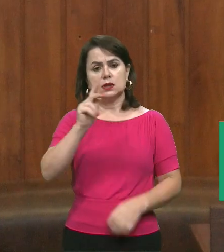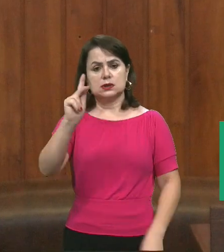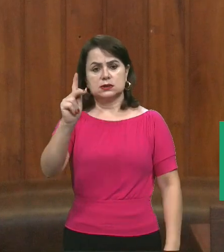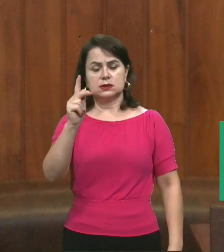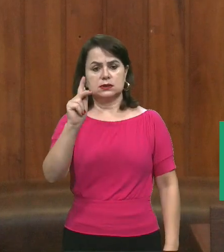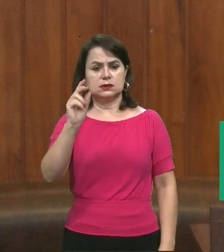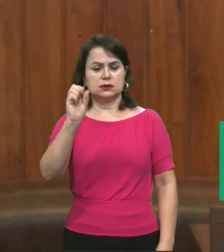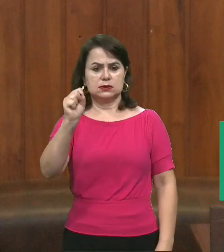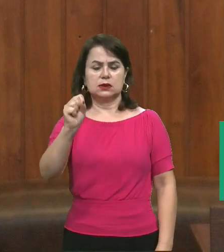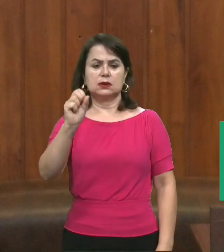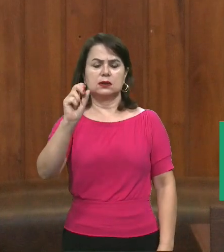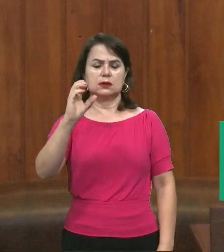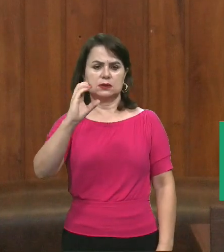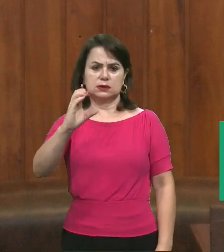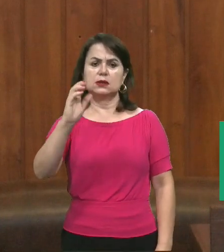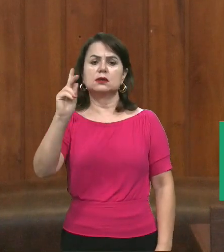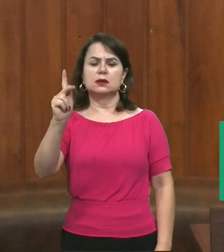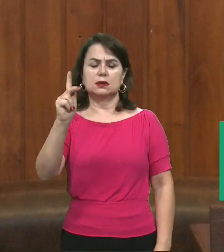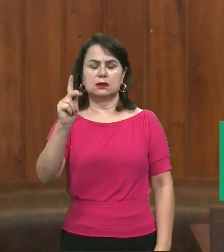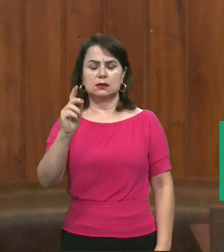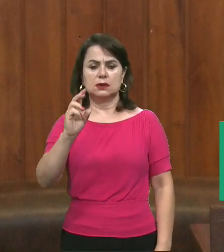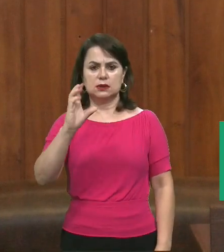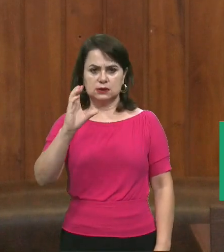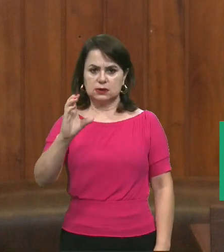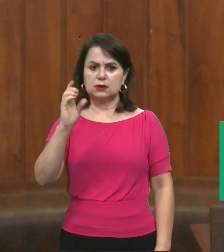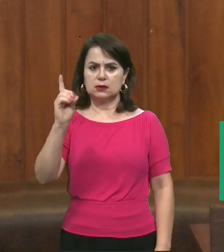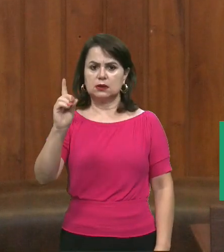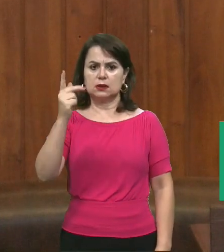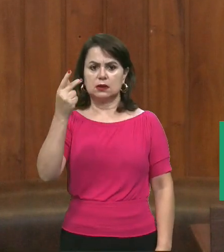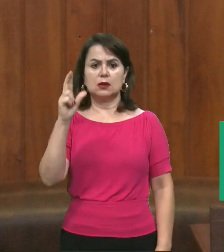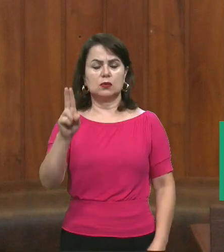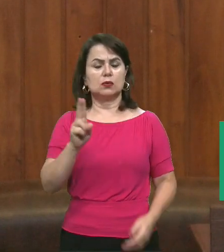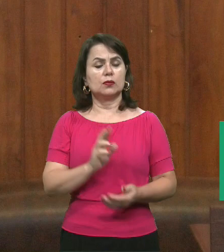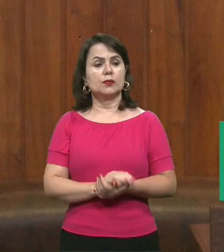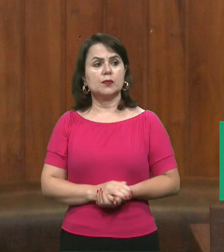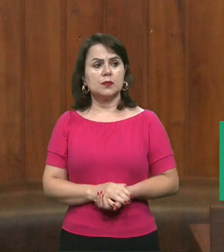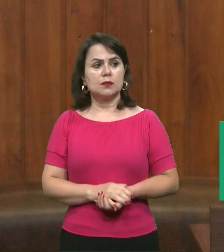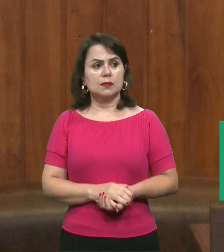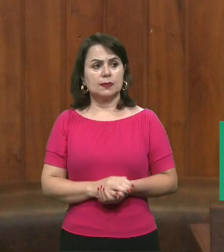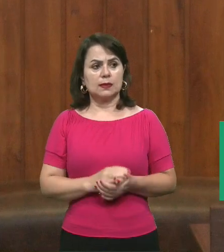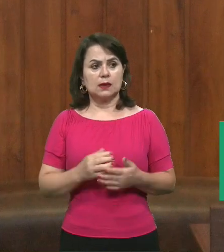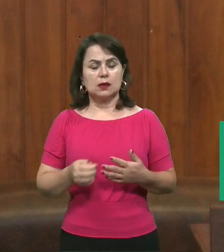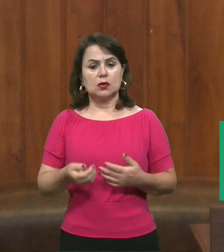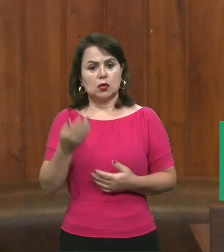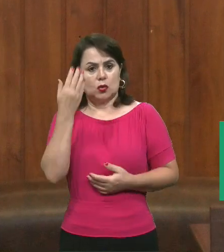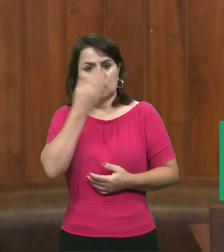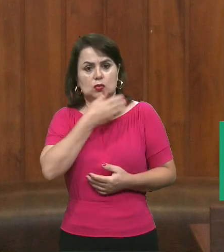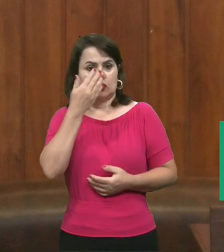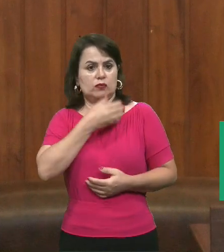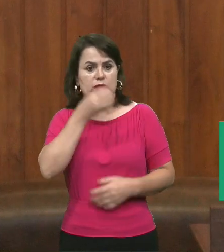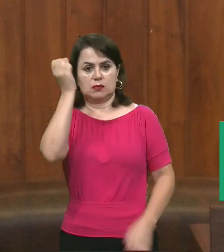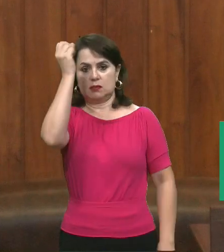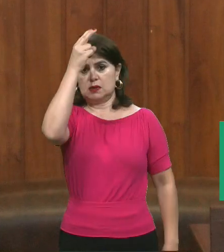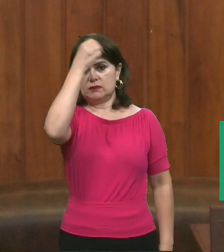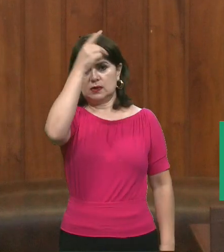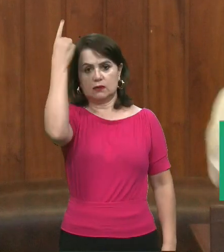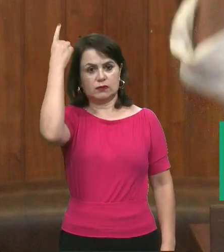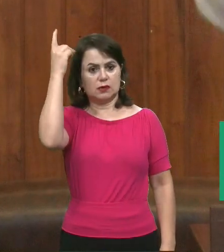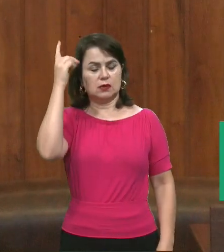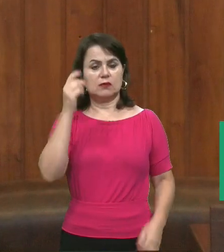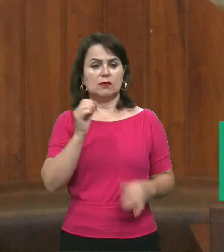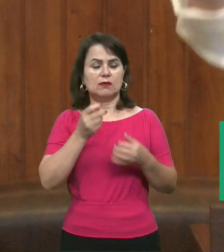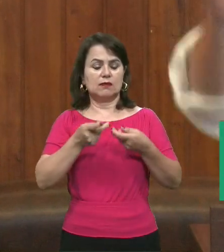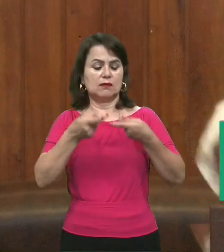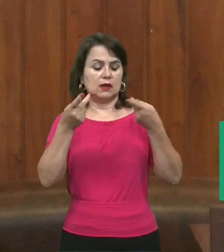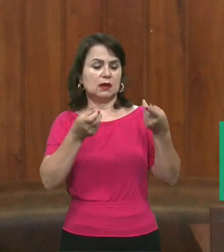Problemas complexos para resolver, ele não está nem aí. Eu não vi uma nota dele sobre a queimadura das crianças, uma nota. Imagina se ele